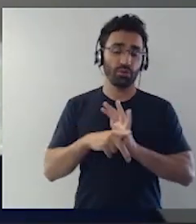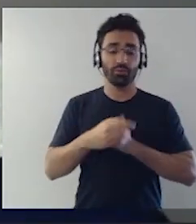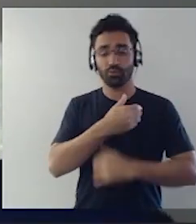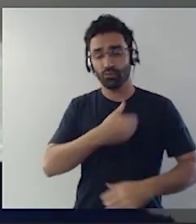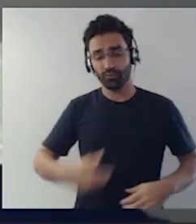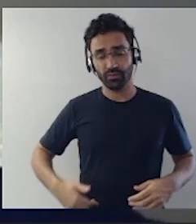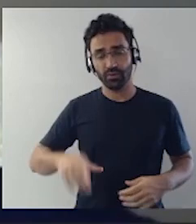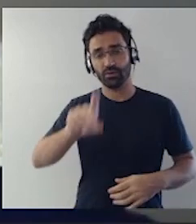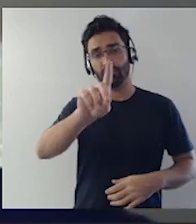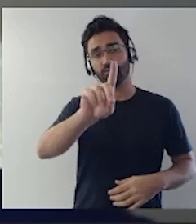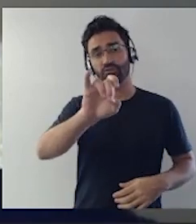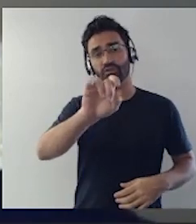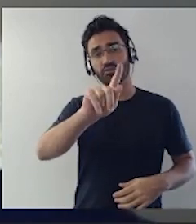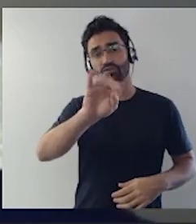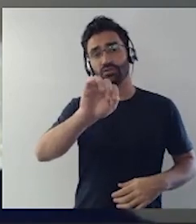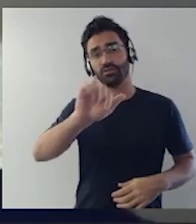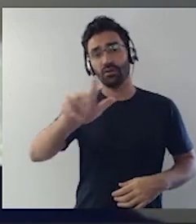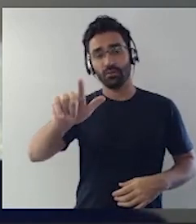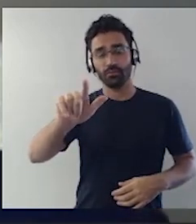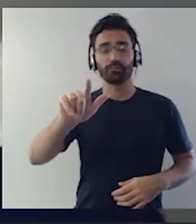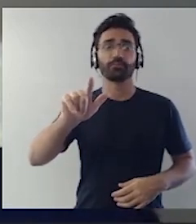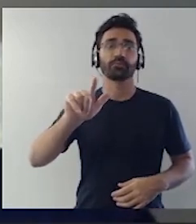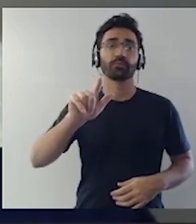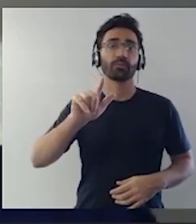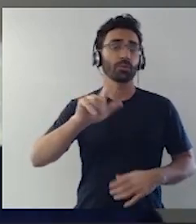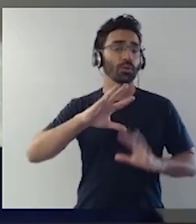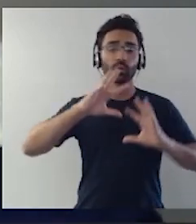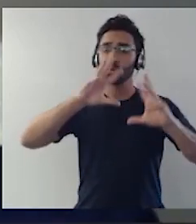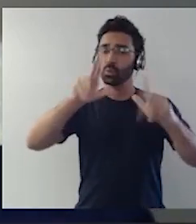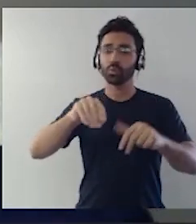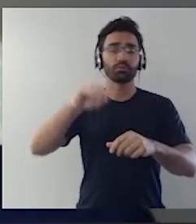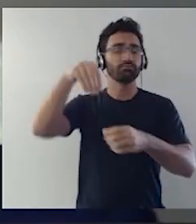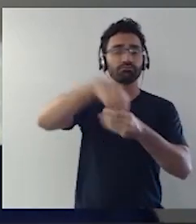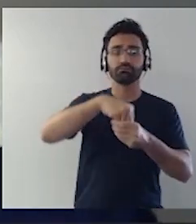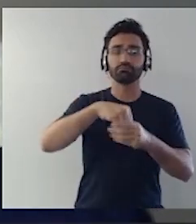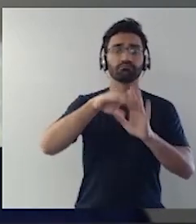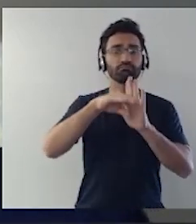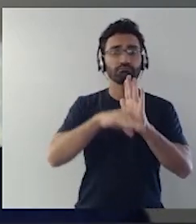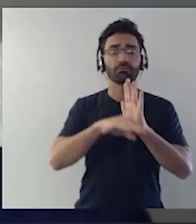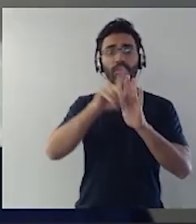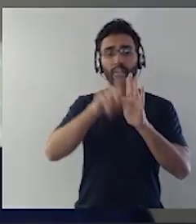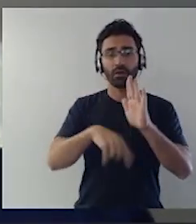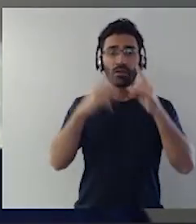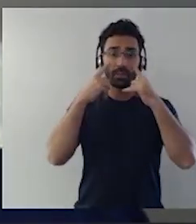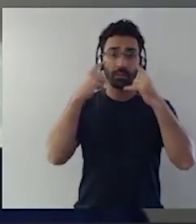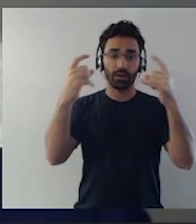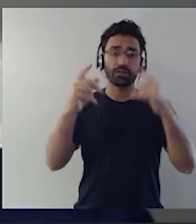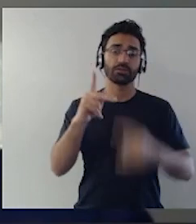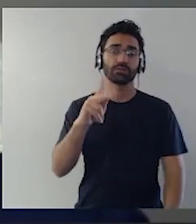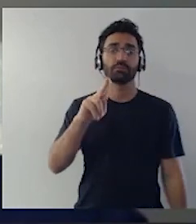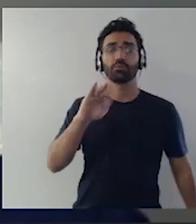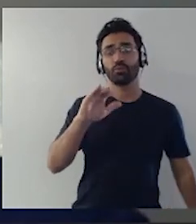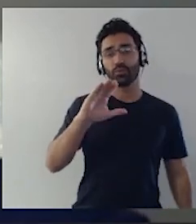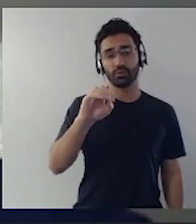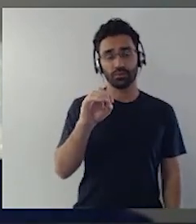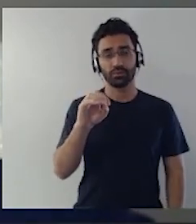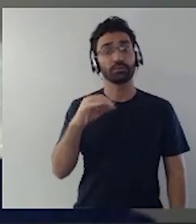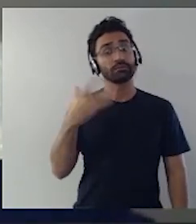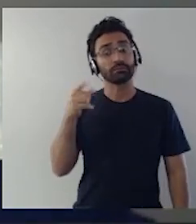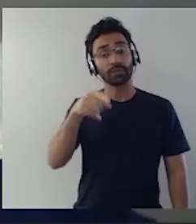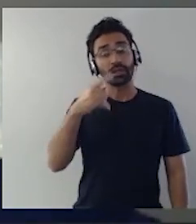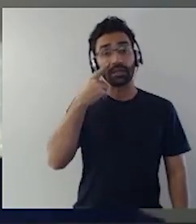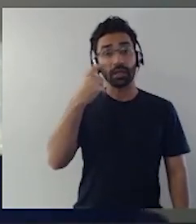digital, o direito administrativo que rege o governo digital, todo ele é calcado na supremacia do interesse público sobre o particular, desse interesse